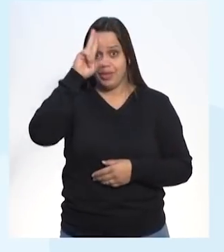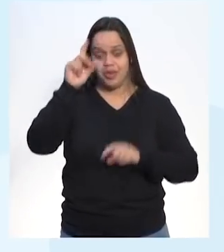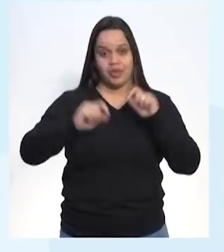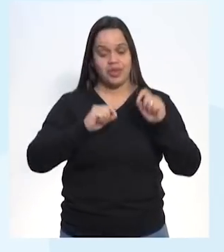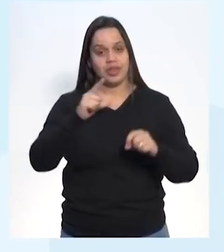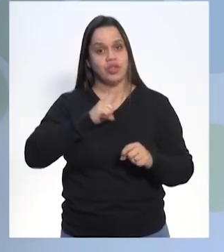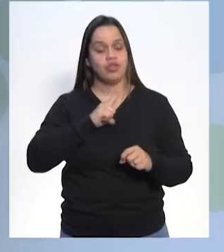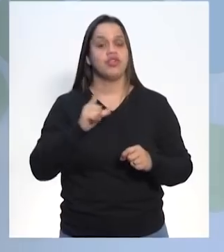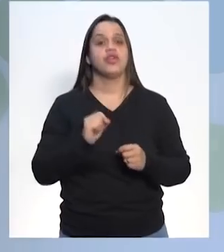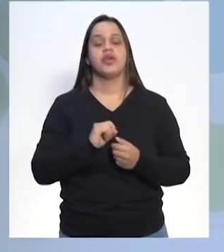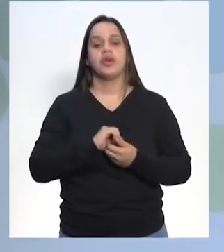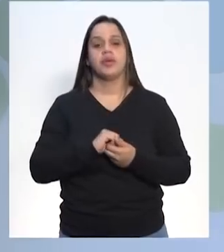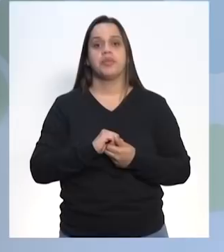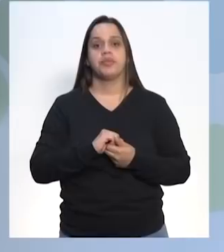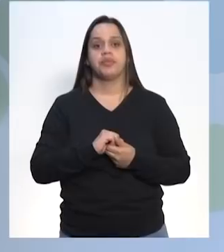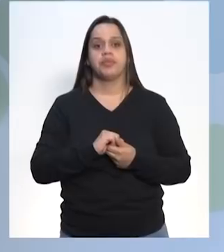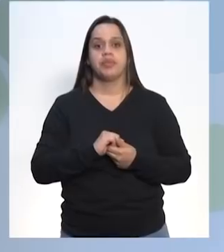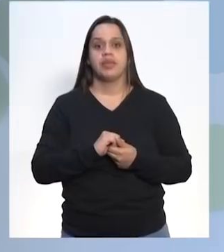tinha